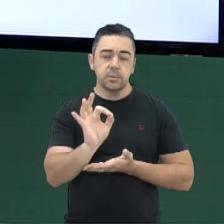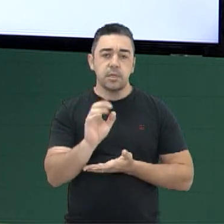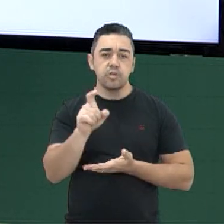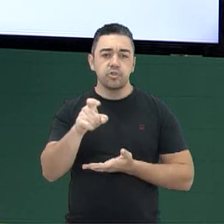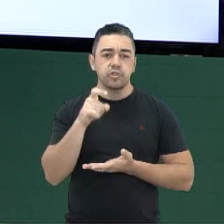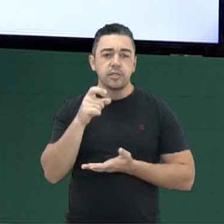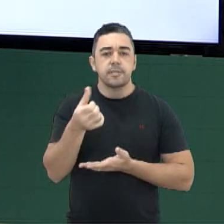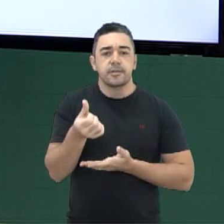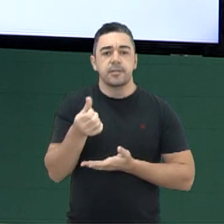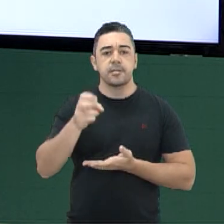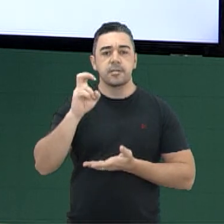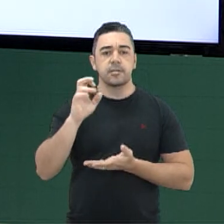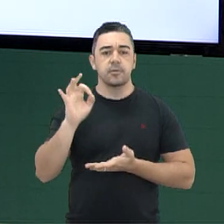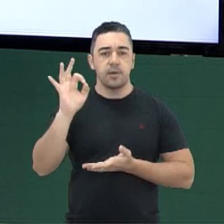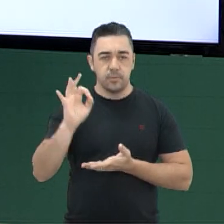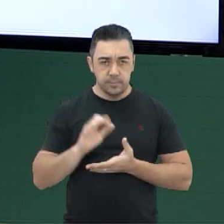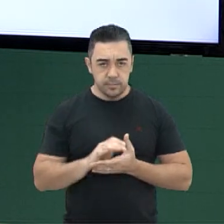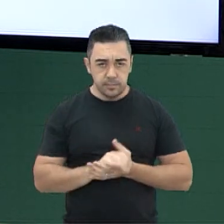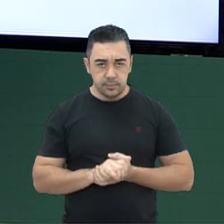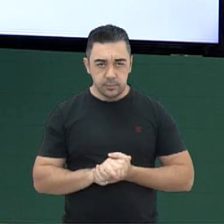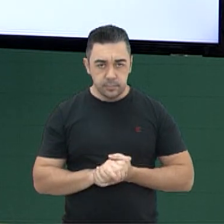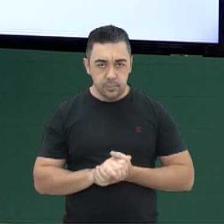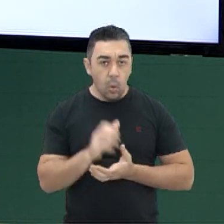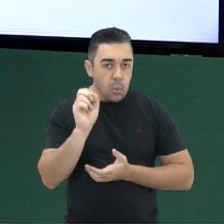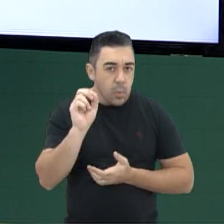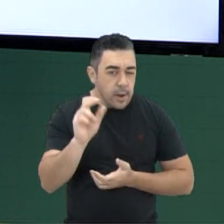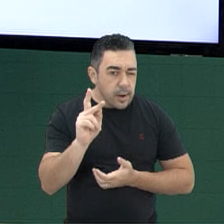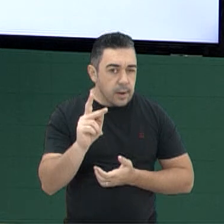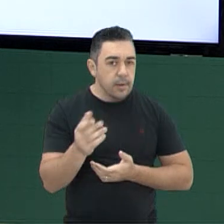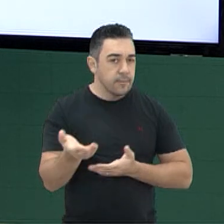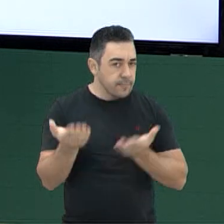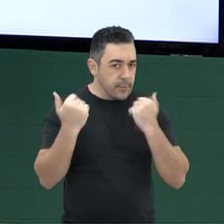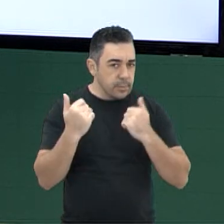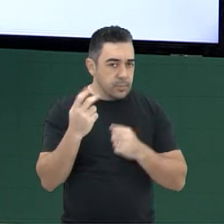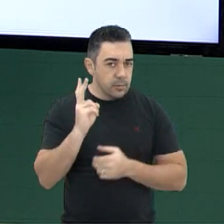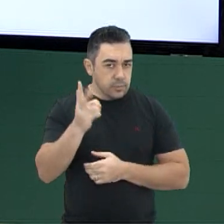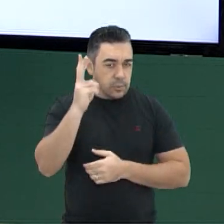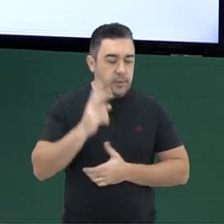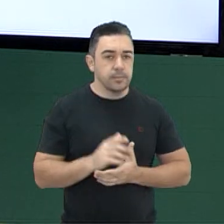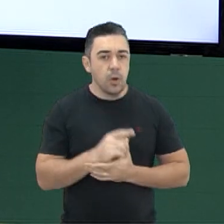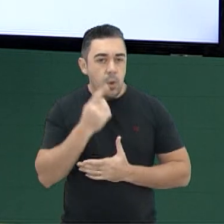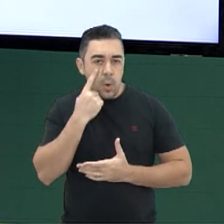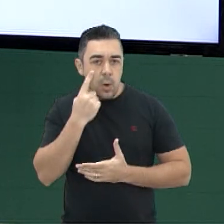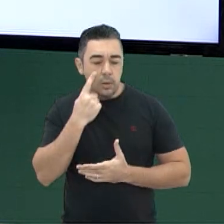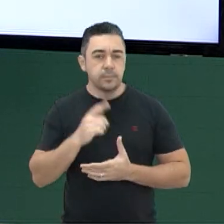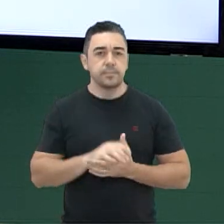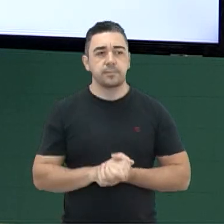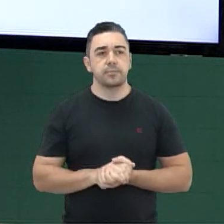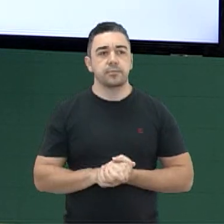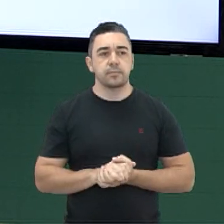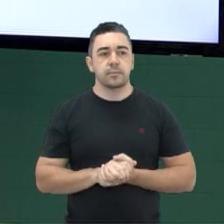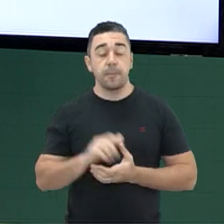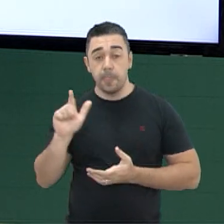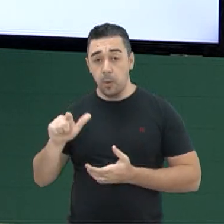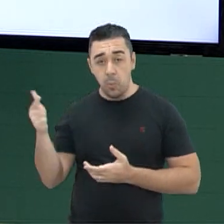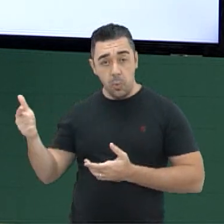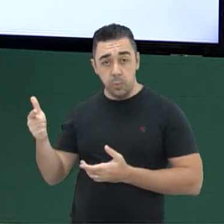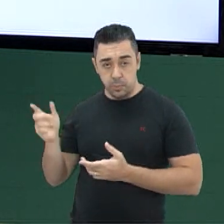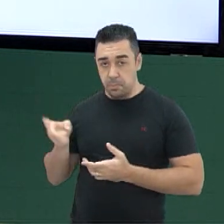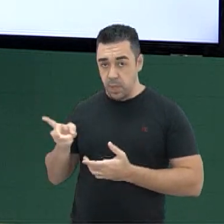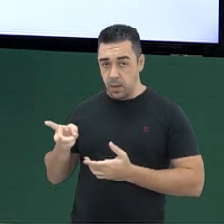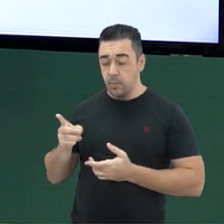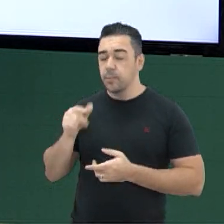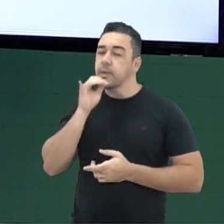x 65 graus. Ok? Vamos continuar? Olha lá. No outro